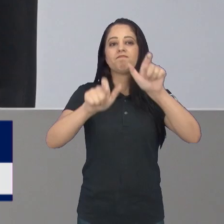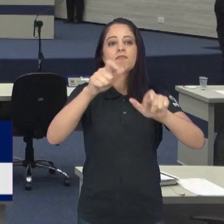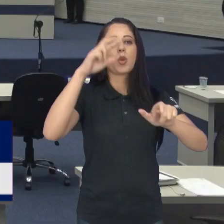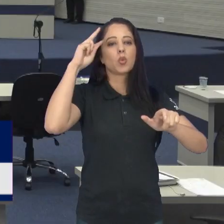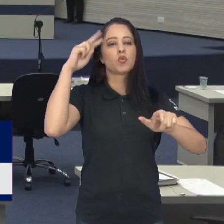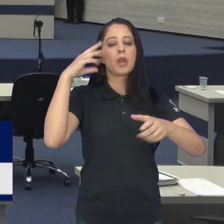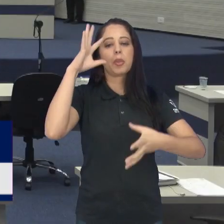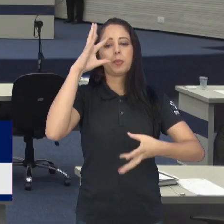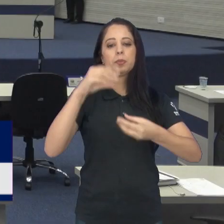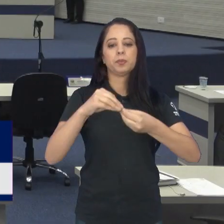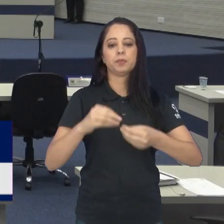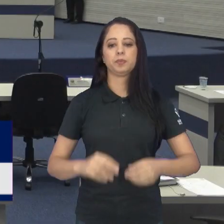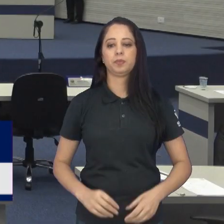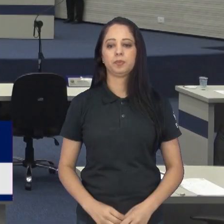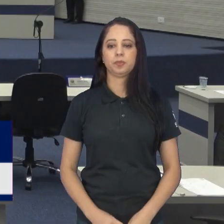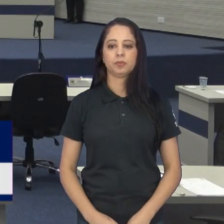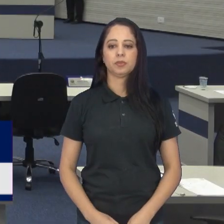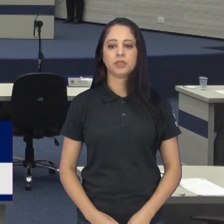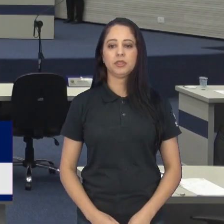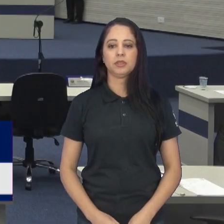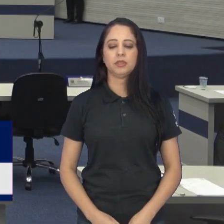vereadores.